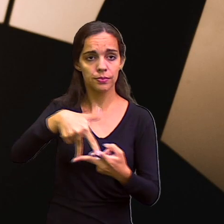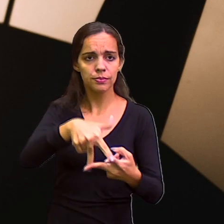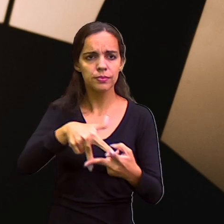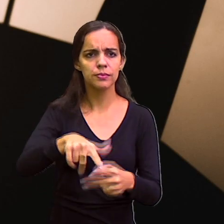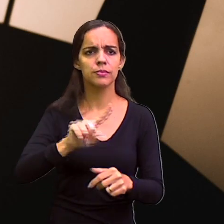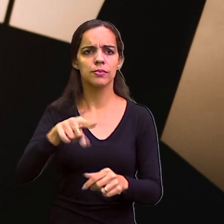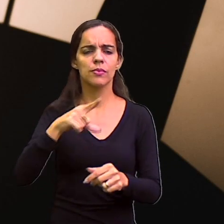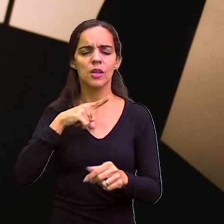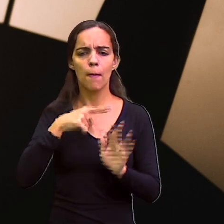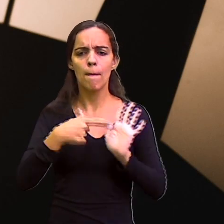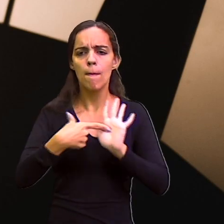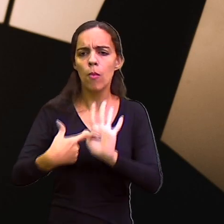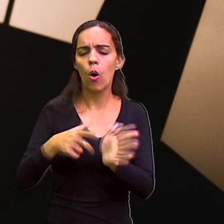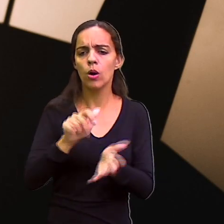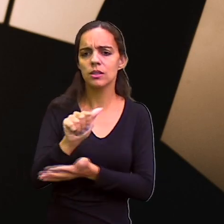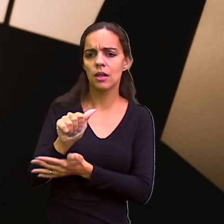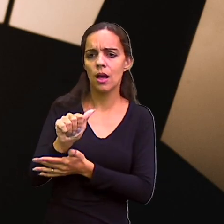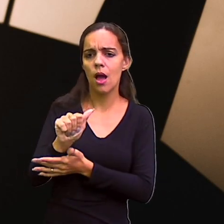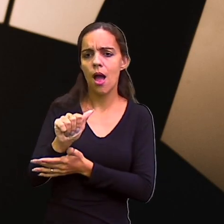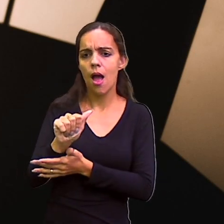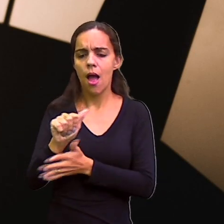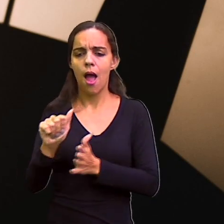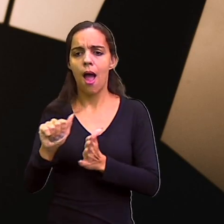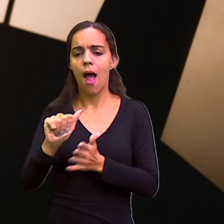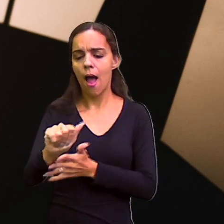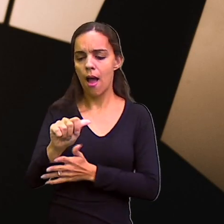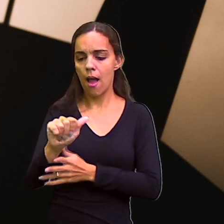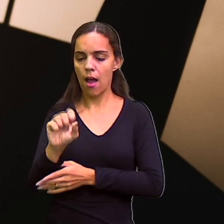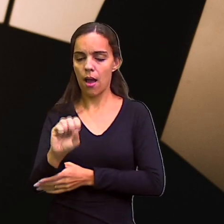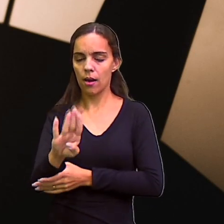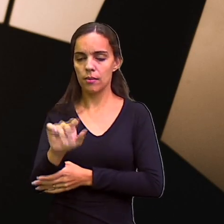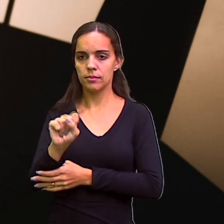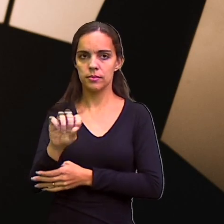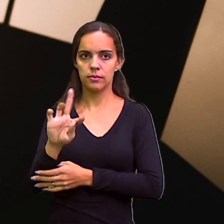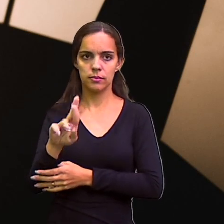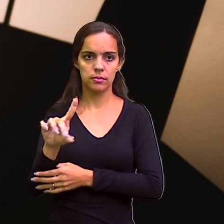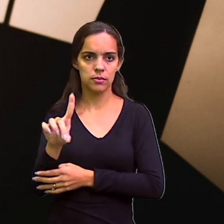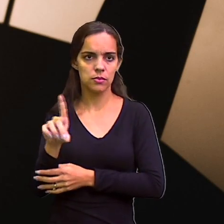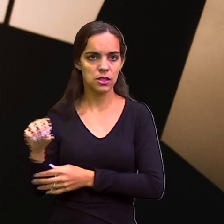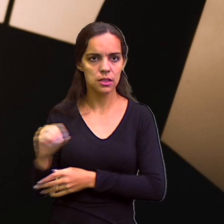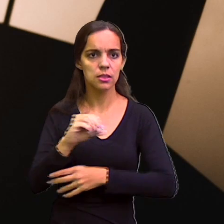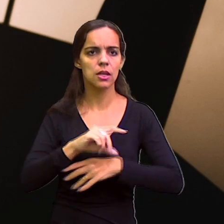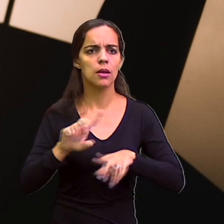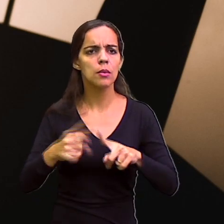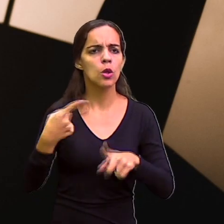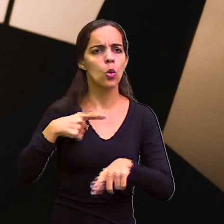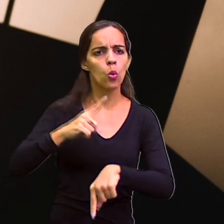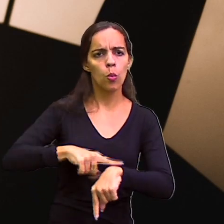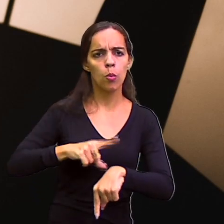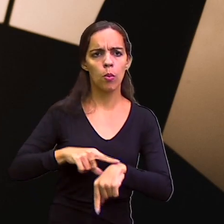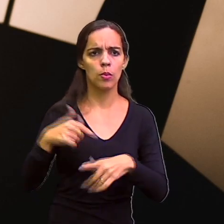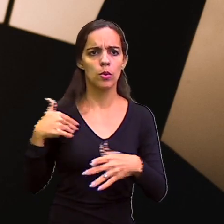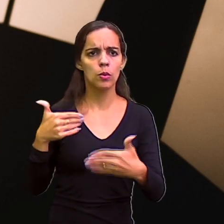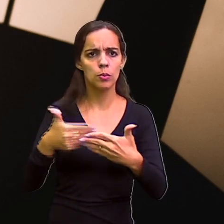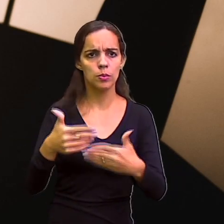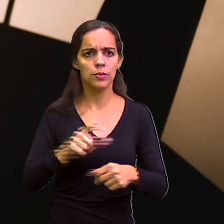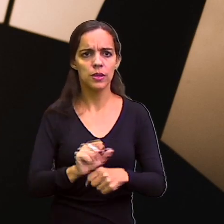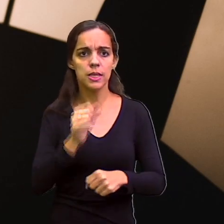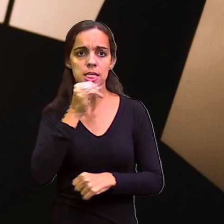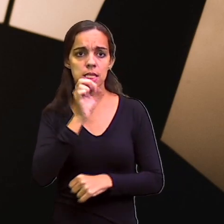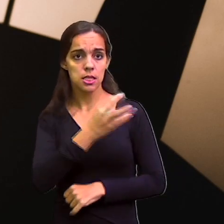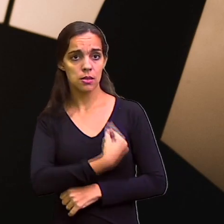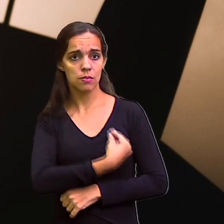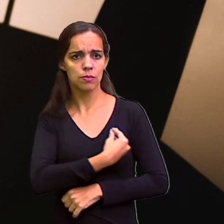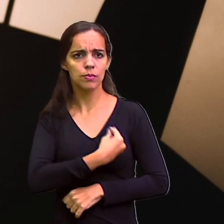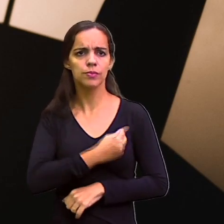elemento abstrato e intangível que se transforma ao todo momento, mas que está presente o